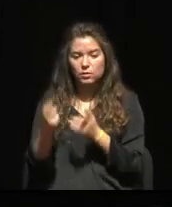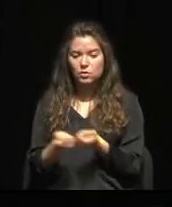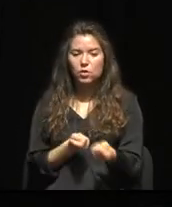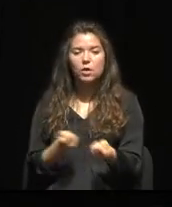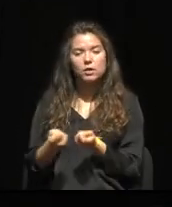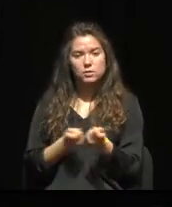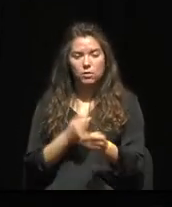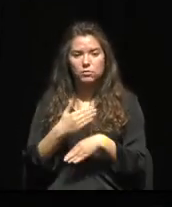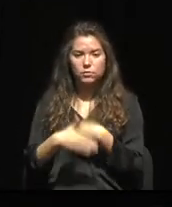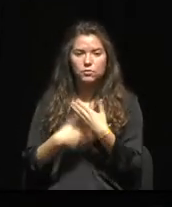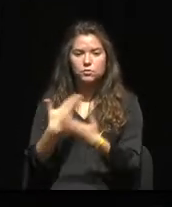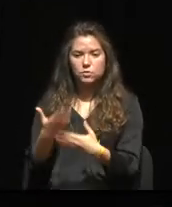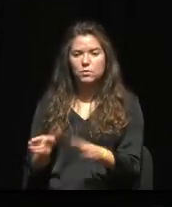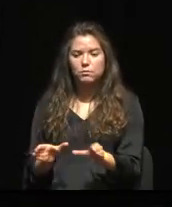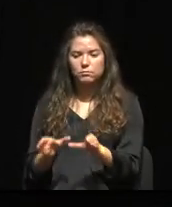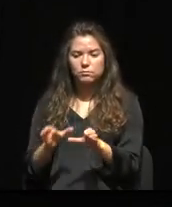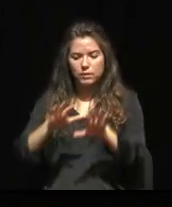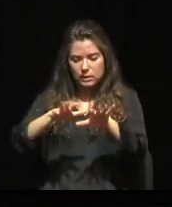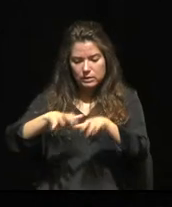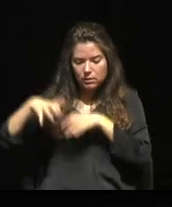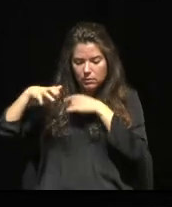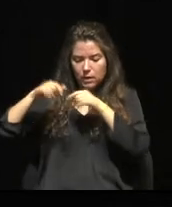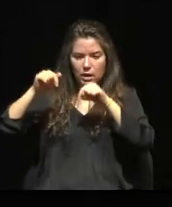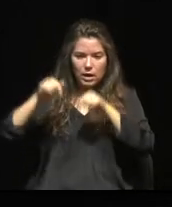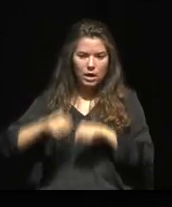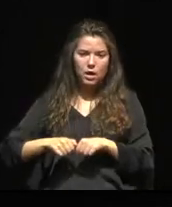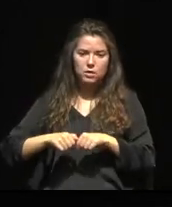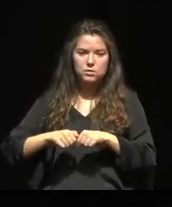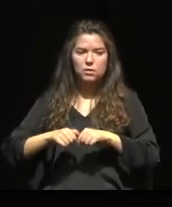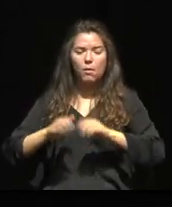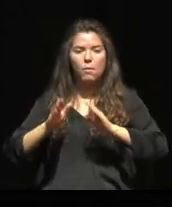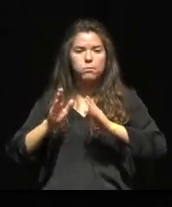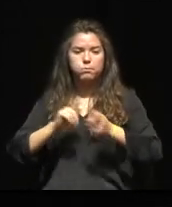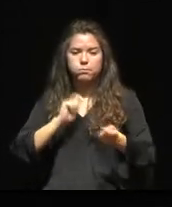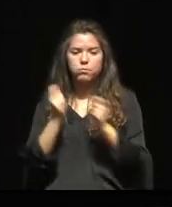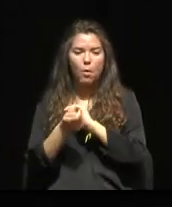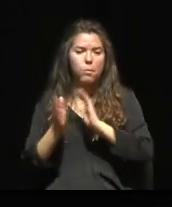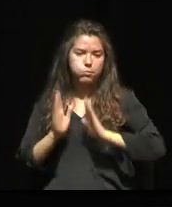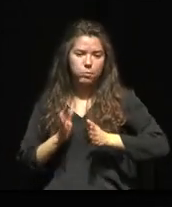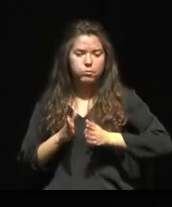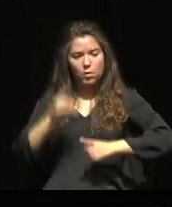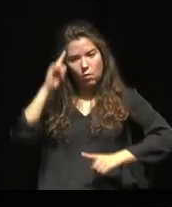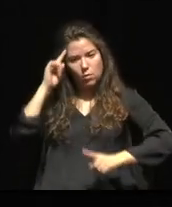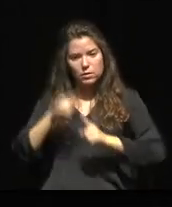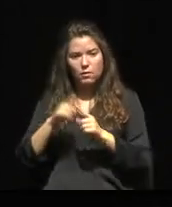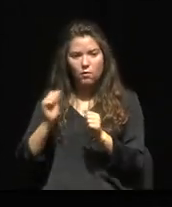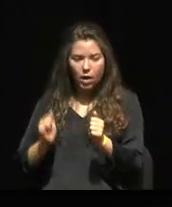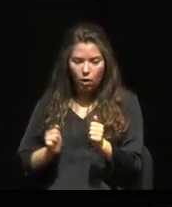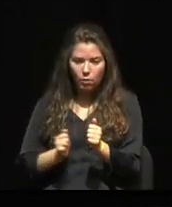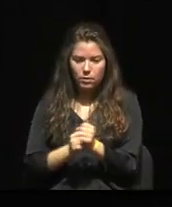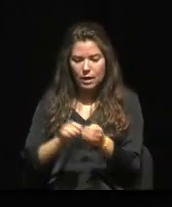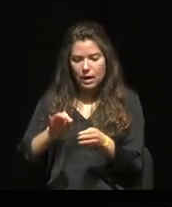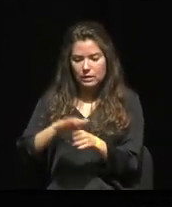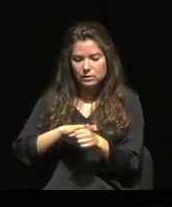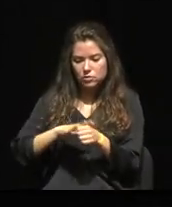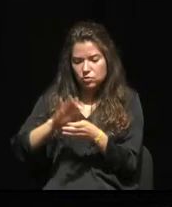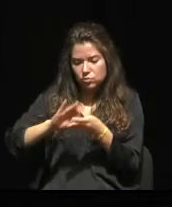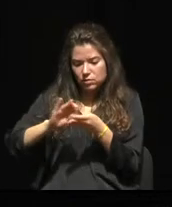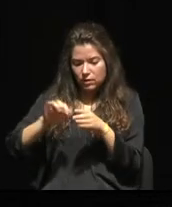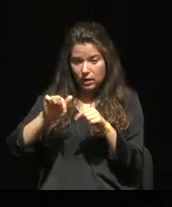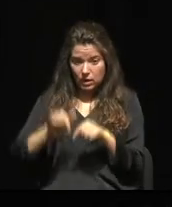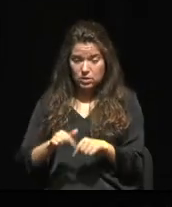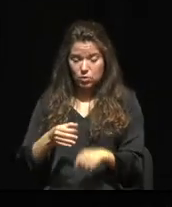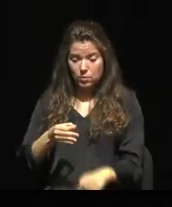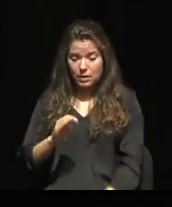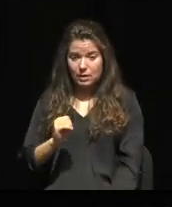e funcionamento do trabalho desta Assembleia não precisa de qualquer modificação para acompanhar esta questão particular pelo que